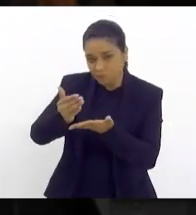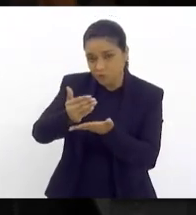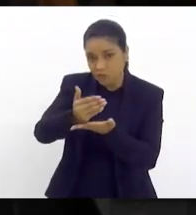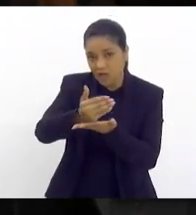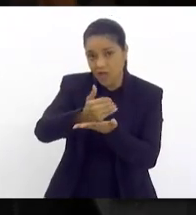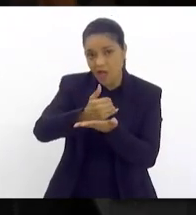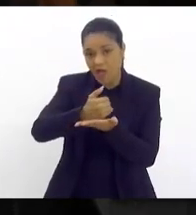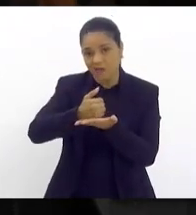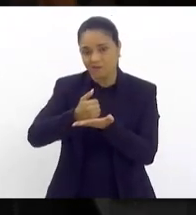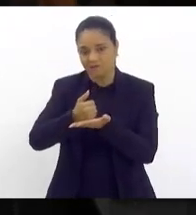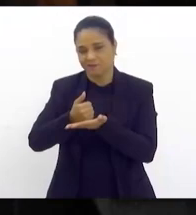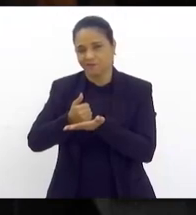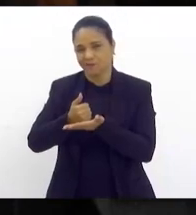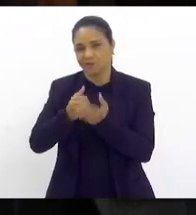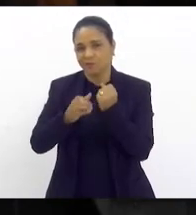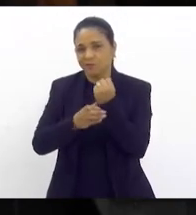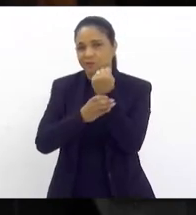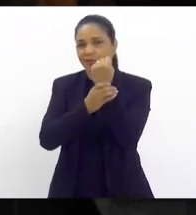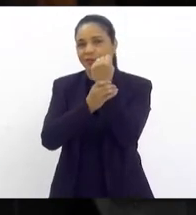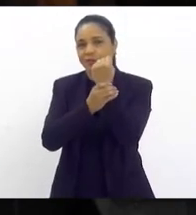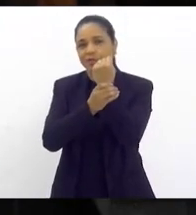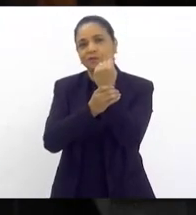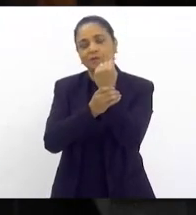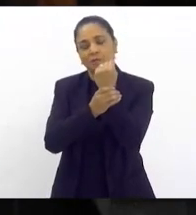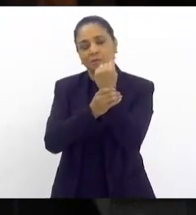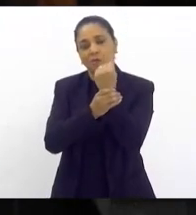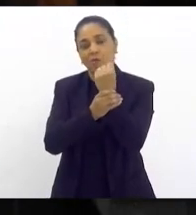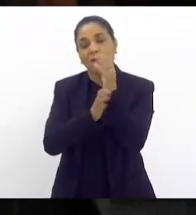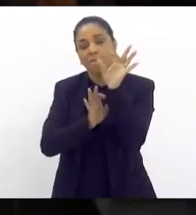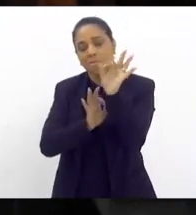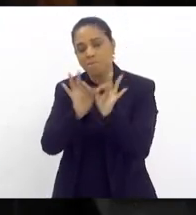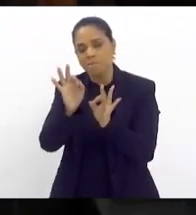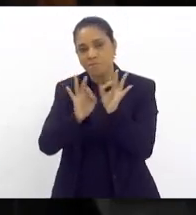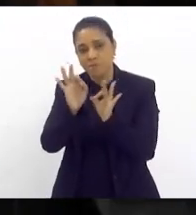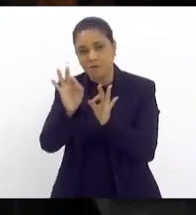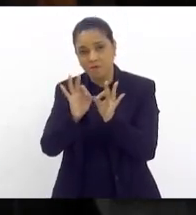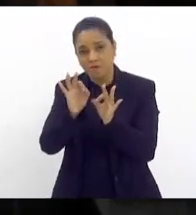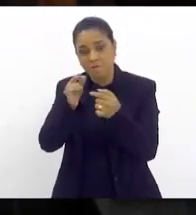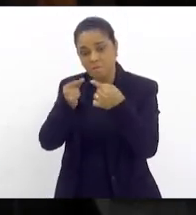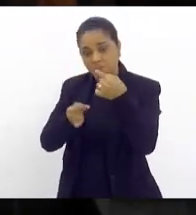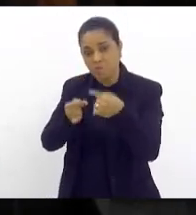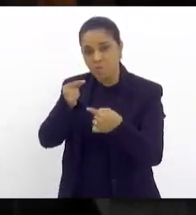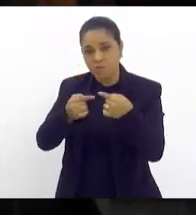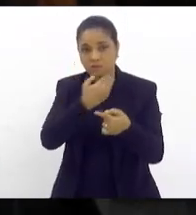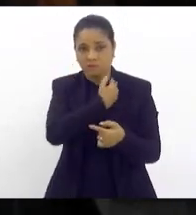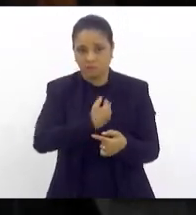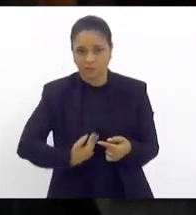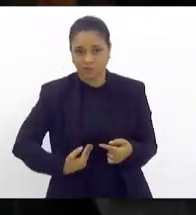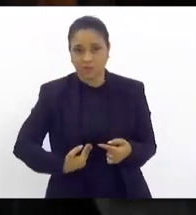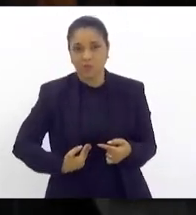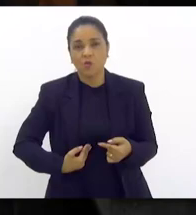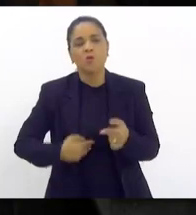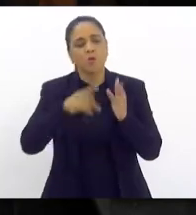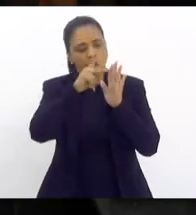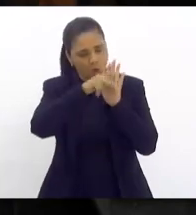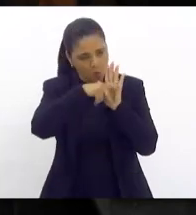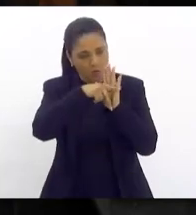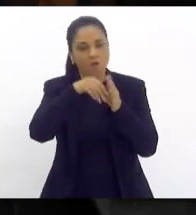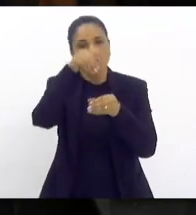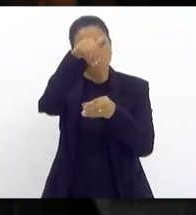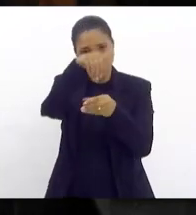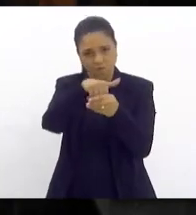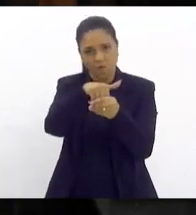assim a gente pode ajudar a formular políticas públicas de prevenção portanto é meritório o Projeto nós vamos votar